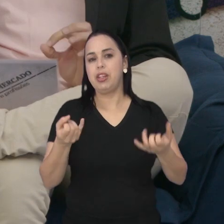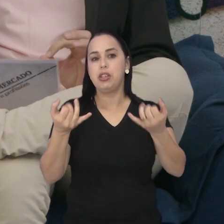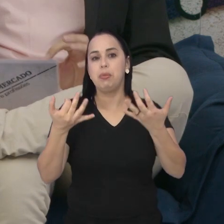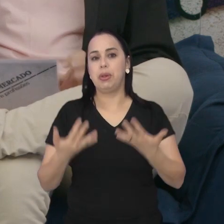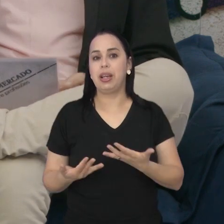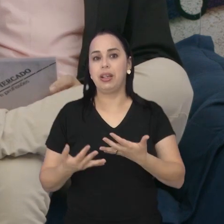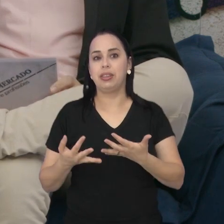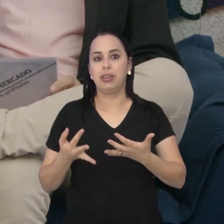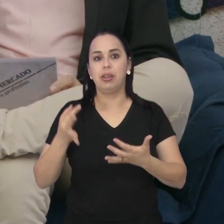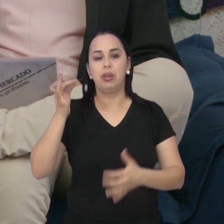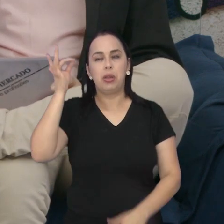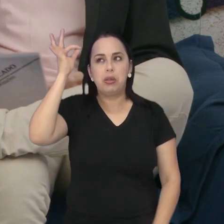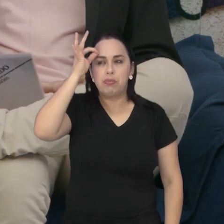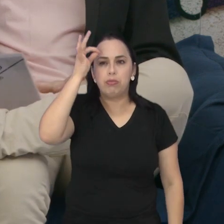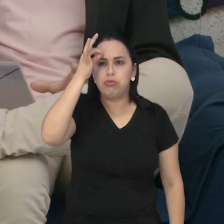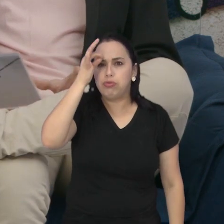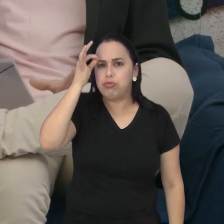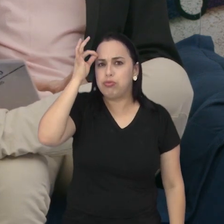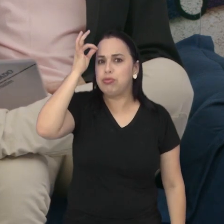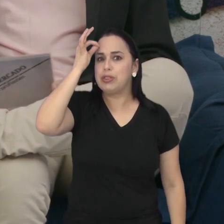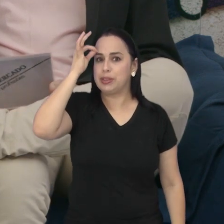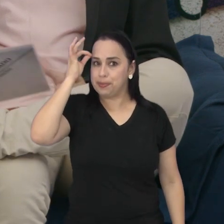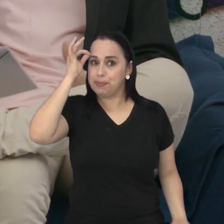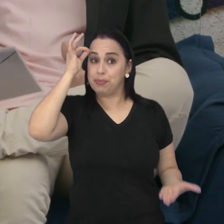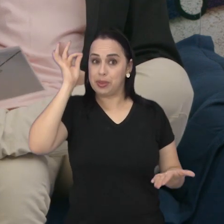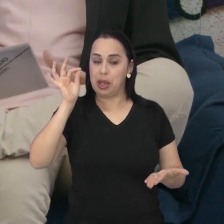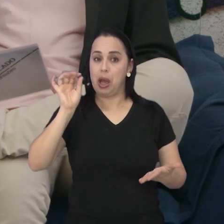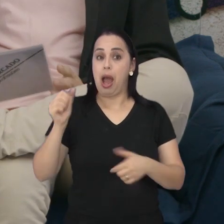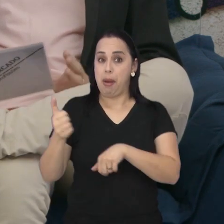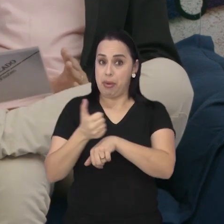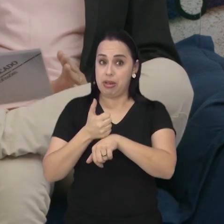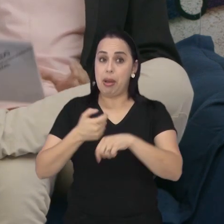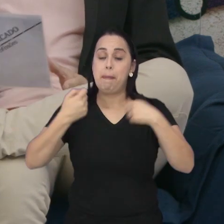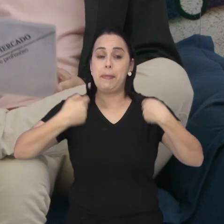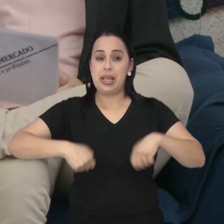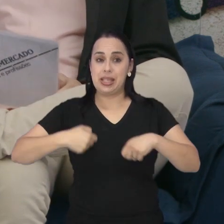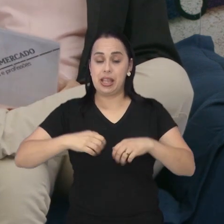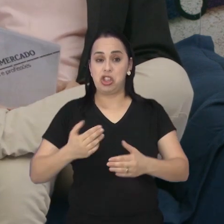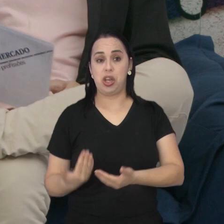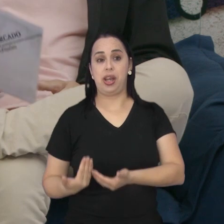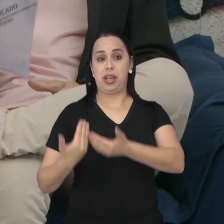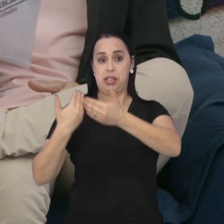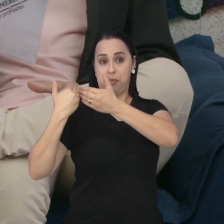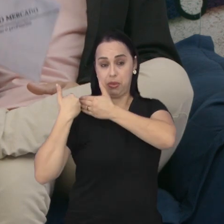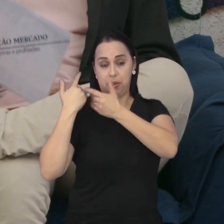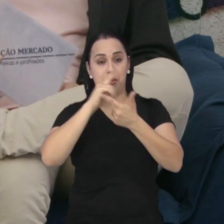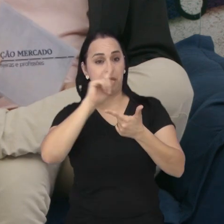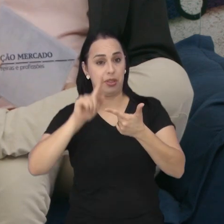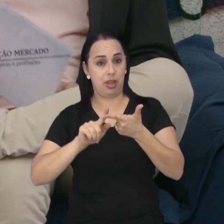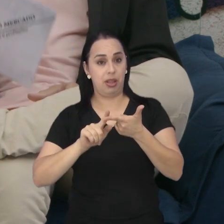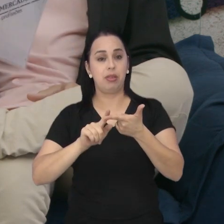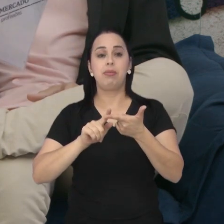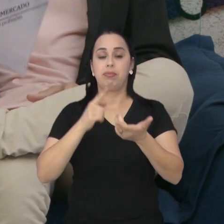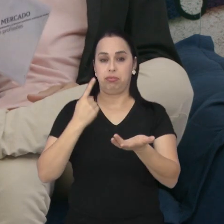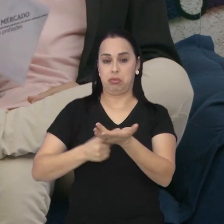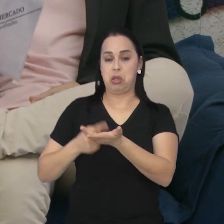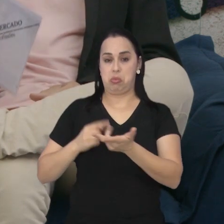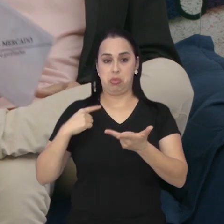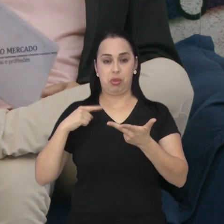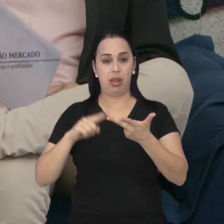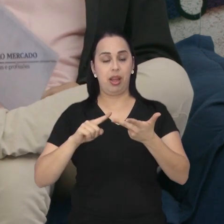da micropigmentação. Além disso, a profissão requer muita responsabilidade, comprometimento